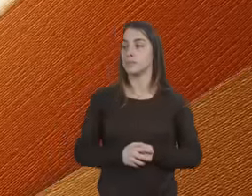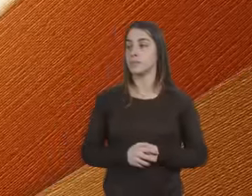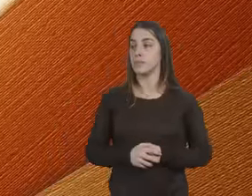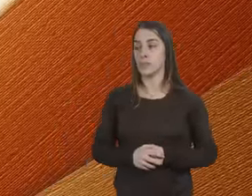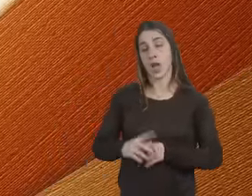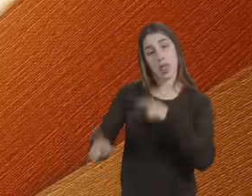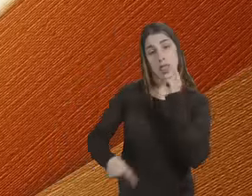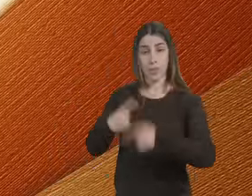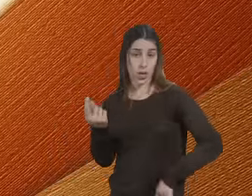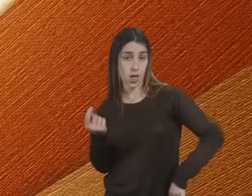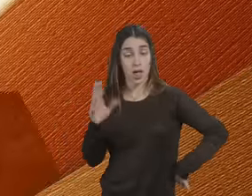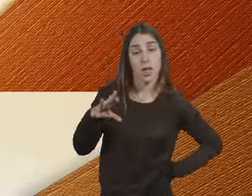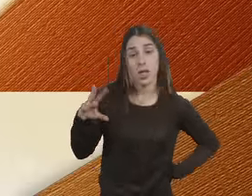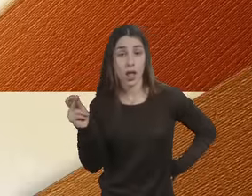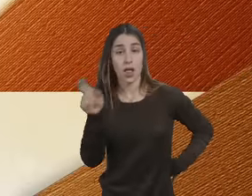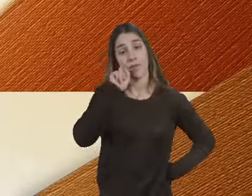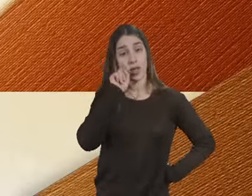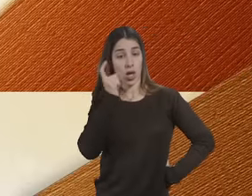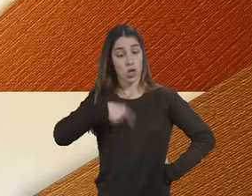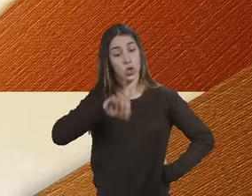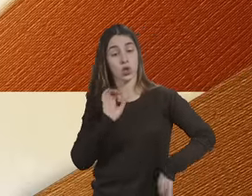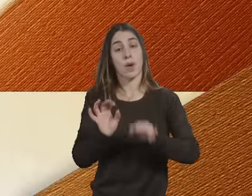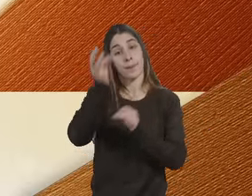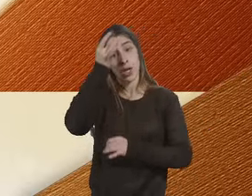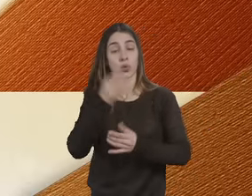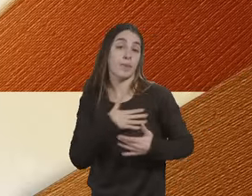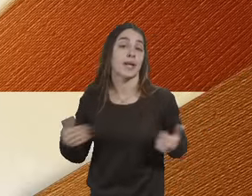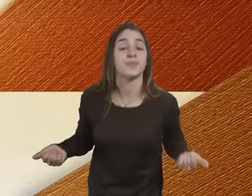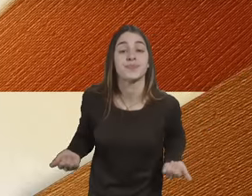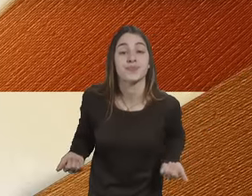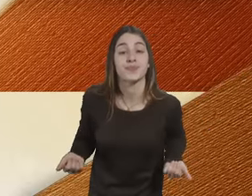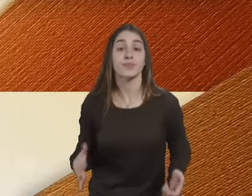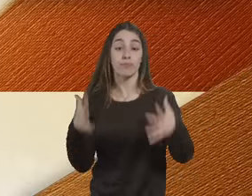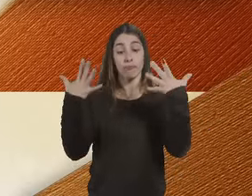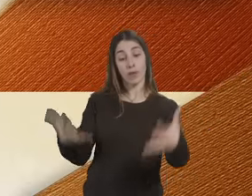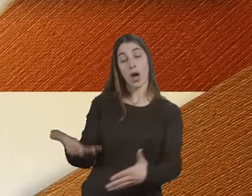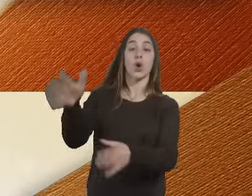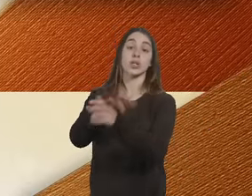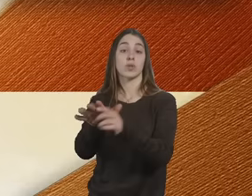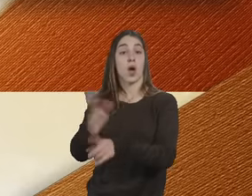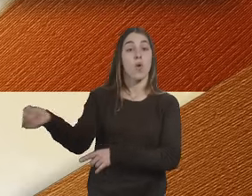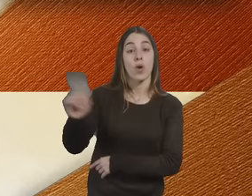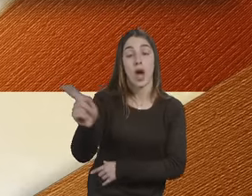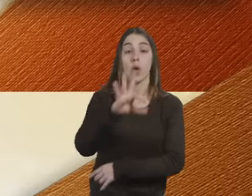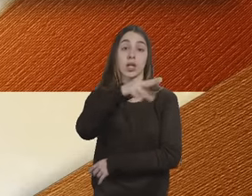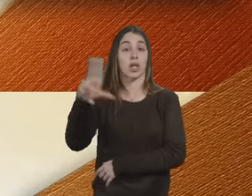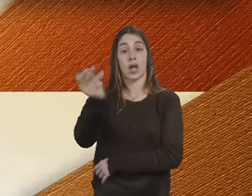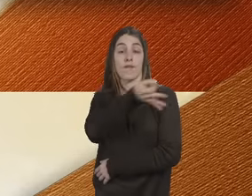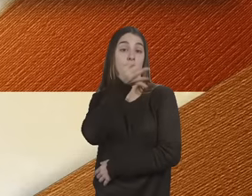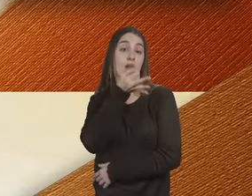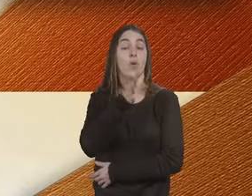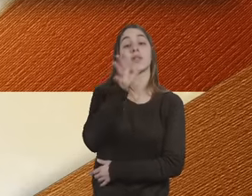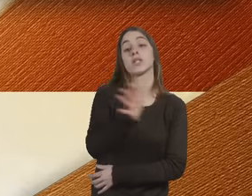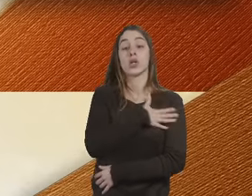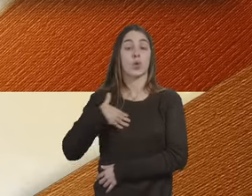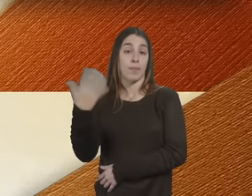Depois, a Catarina se defendesse, se nós quiséssemos dar a nossa opinião, tudo bem. Agora, no caso, não foi. Aliás, a Catarina, quando falou, foi para dizer que estava